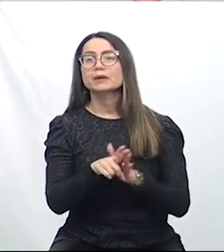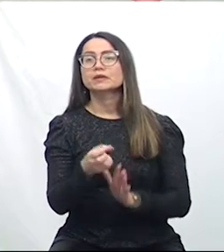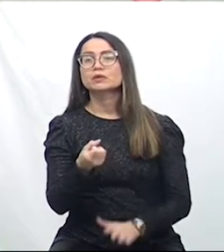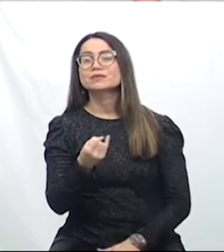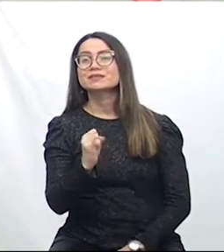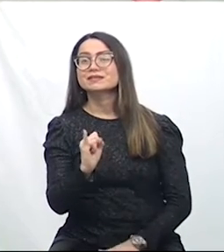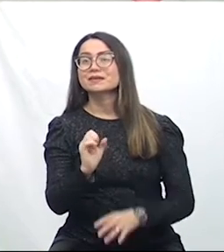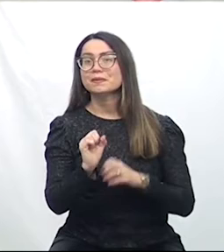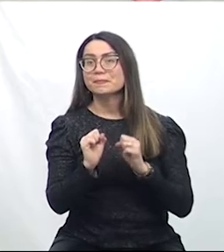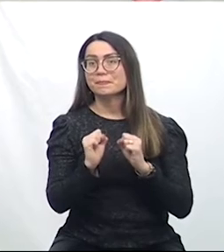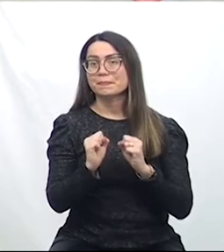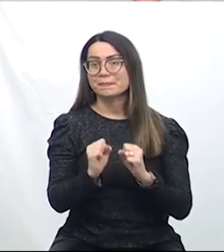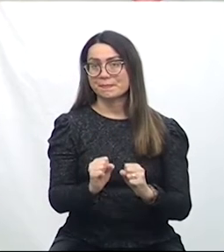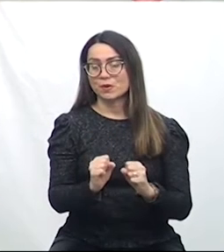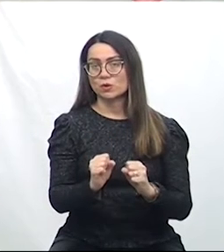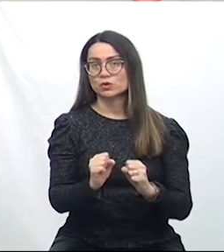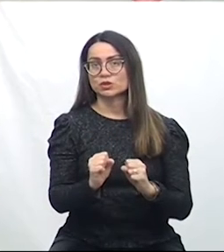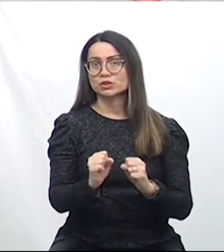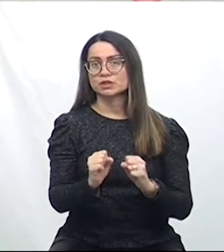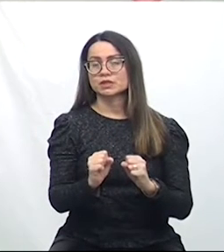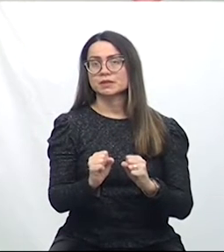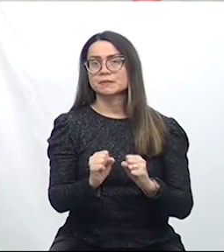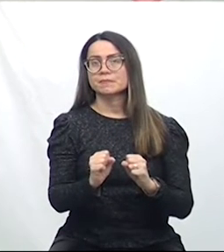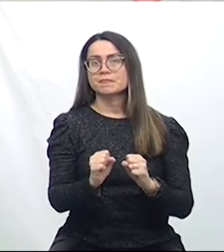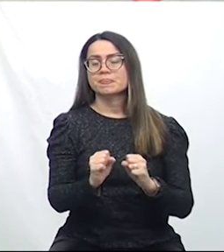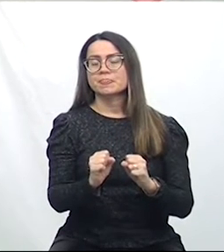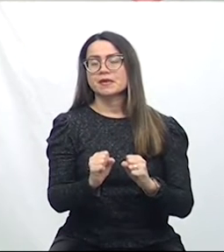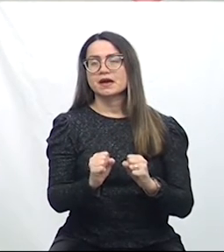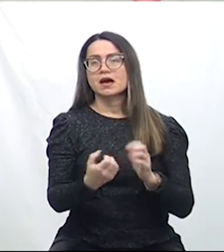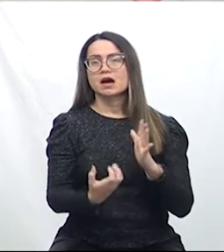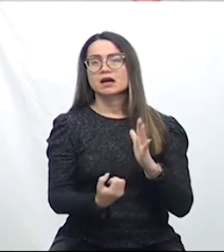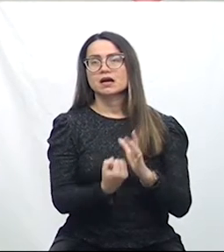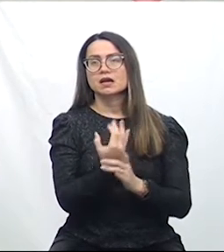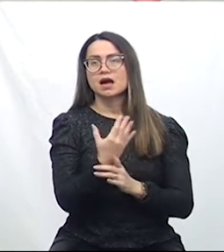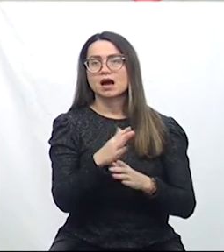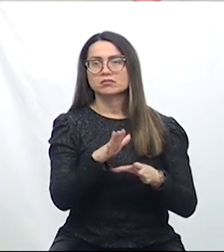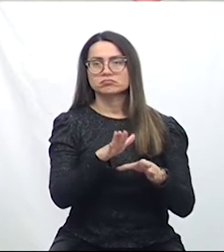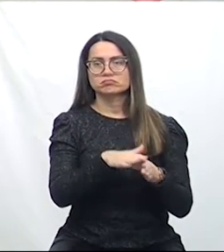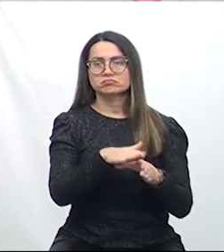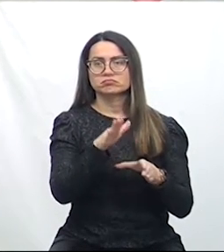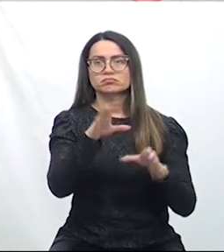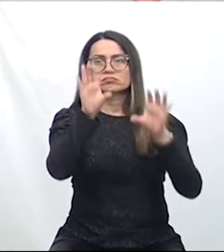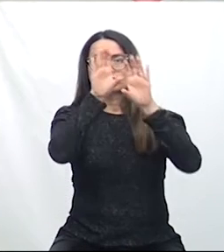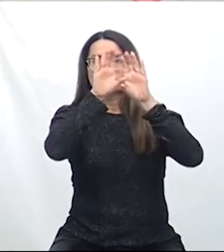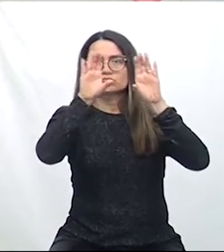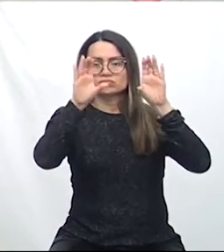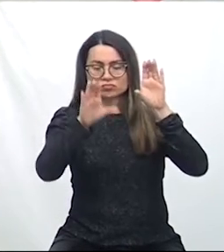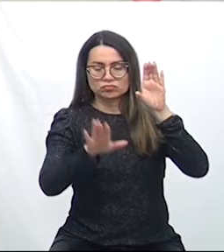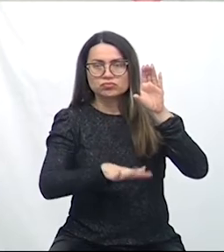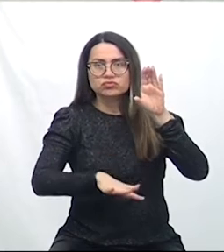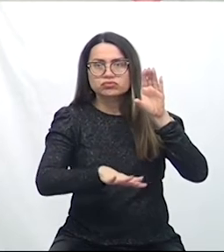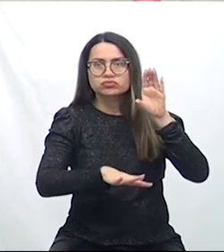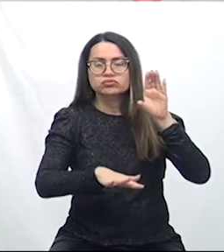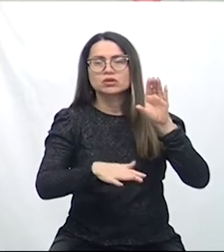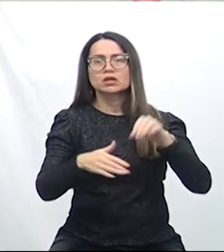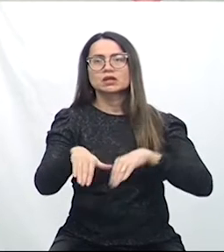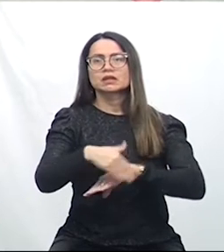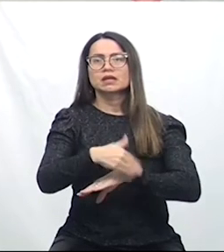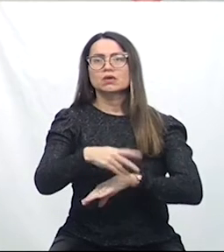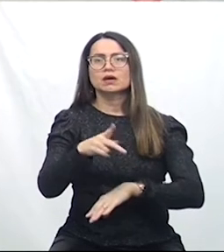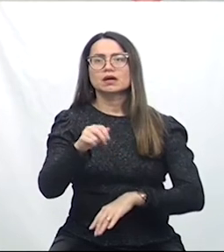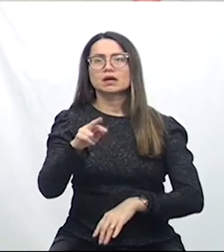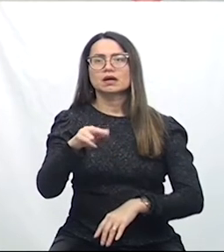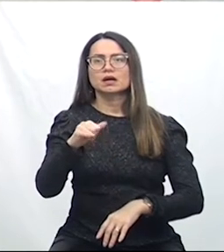a possibilidade da averiguação com urgência de um esgoto a céu aberto, localizado na rua Carina Minosso, 199, bairro São